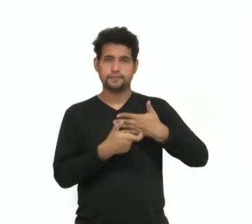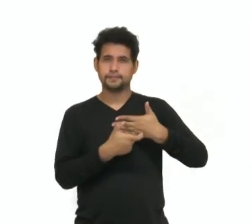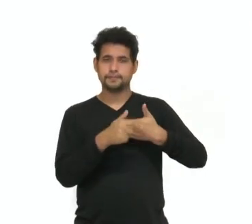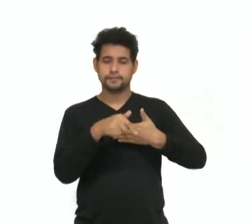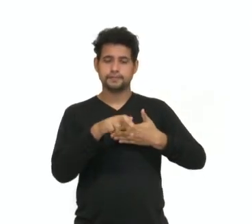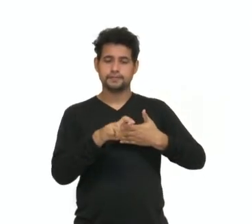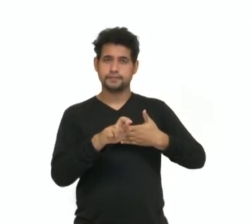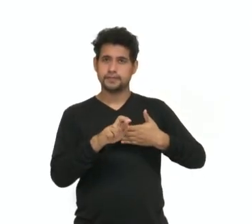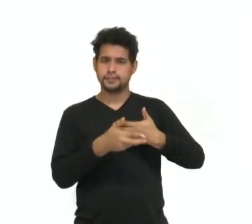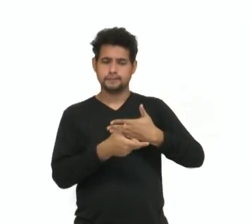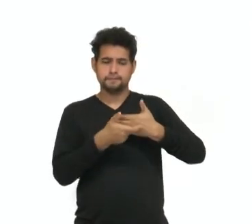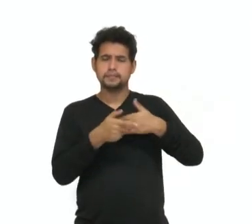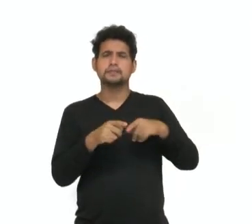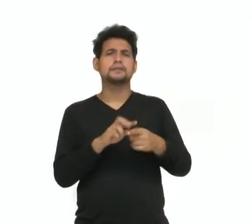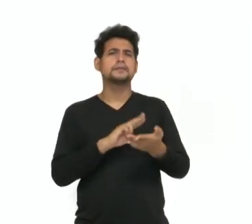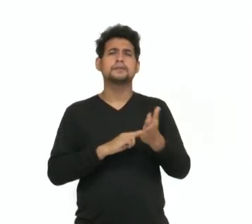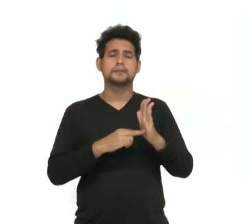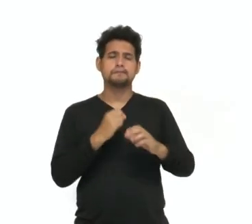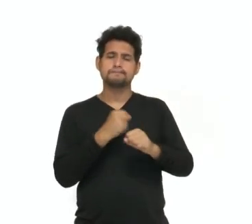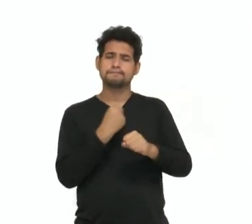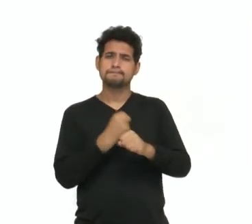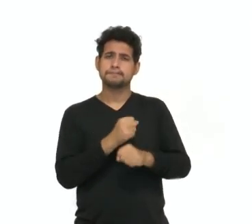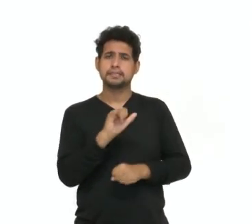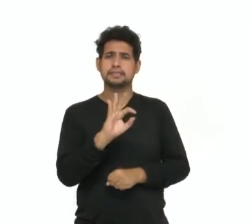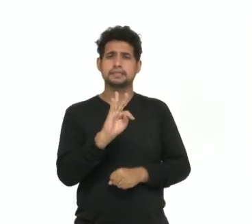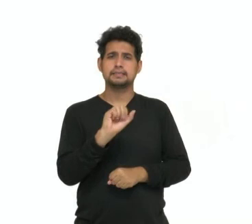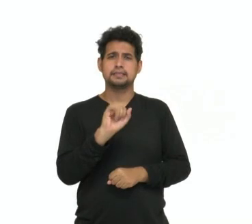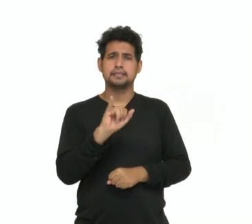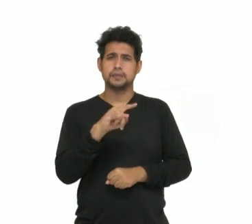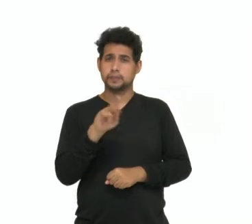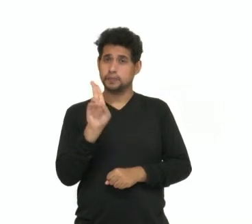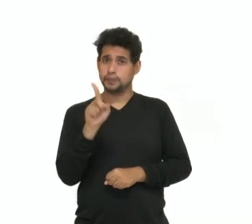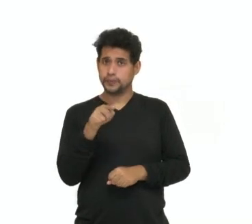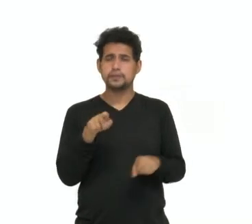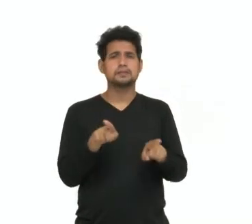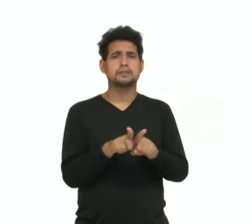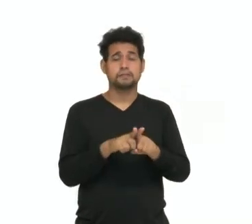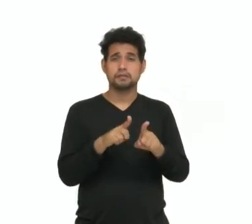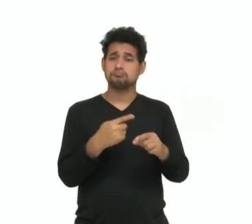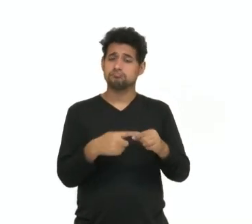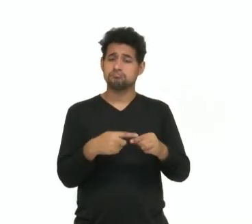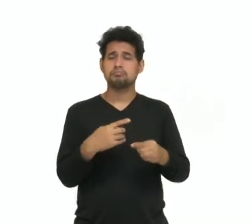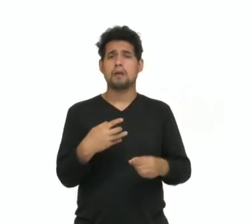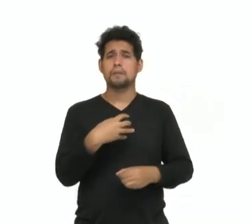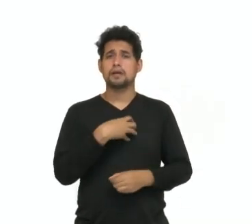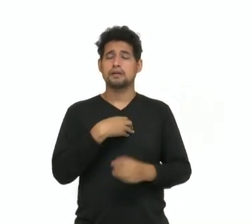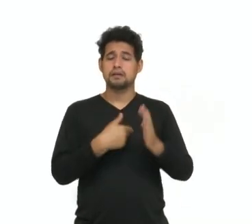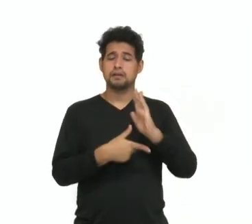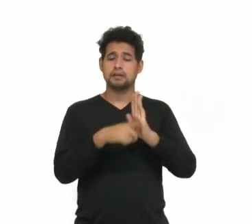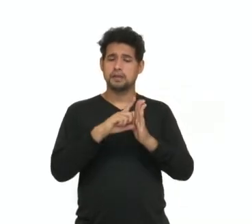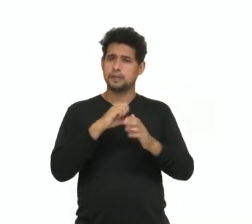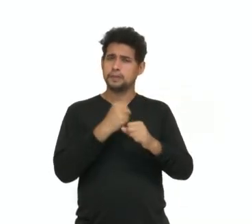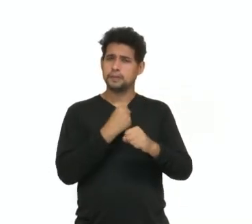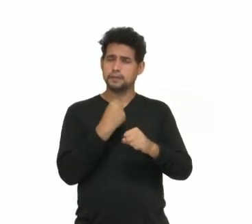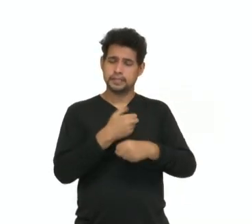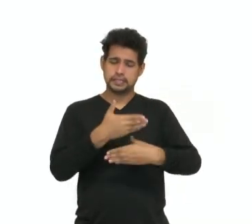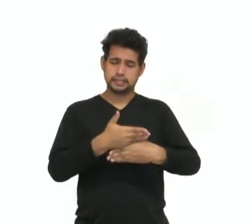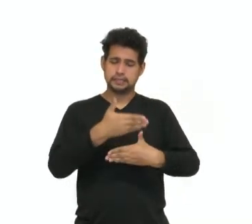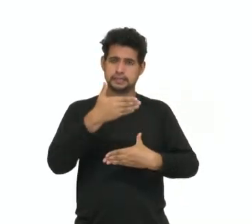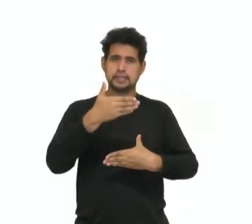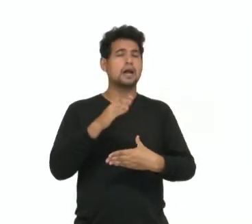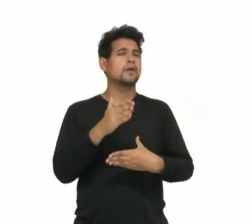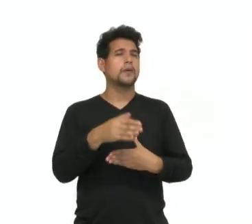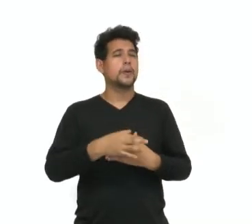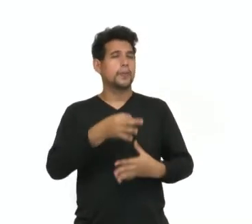que falam sobre a construção da usina de Itaipu e o outro sobre a região de Sobradinho, na Bahia, antes da construção da barragem. Então fica aí